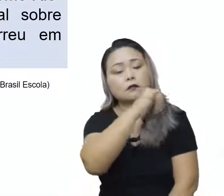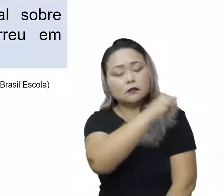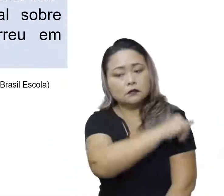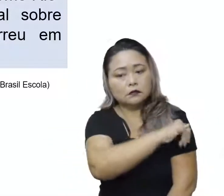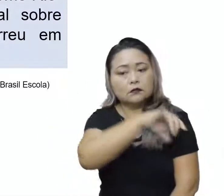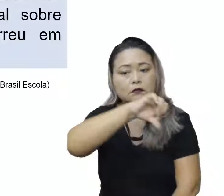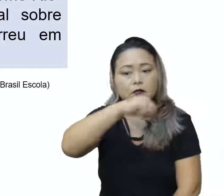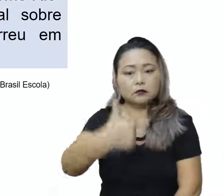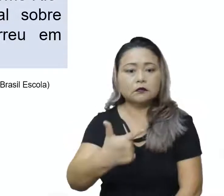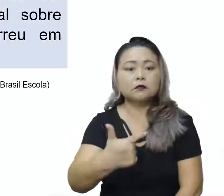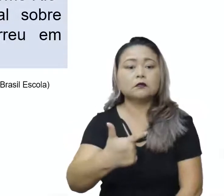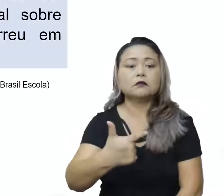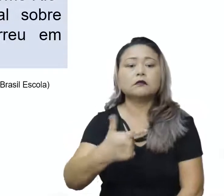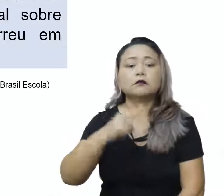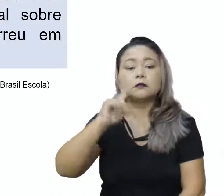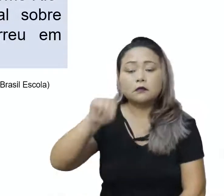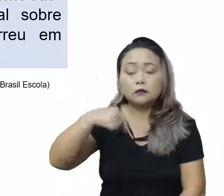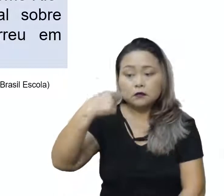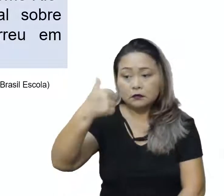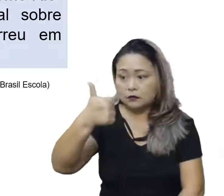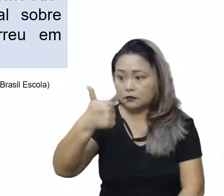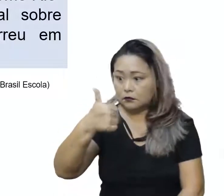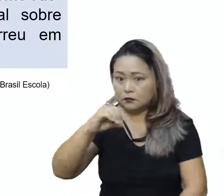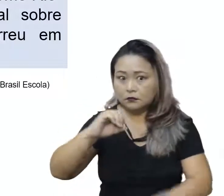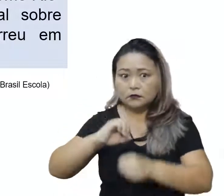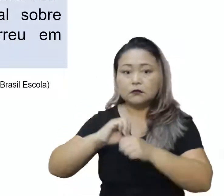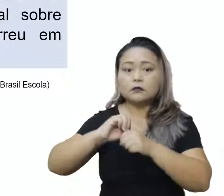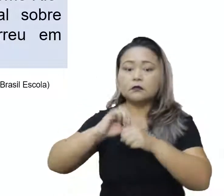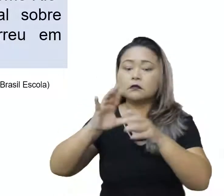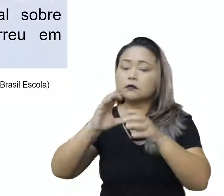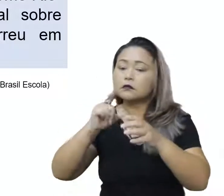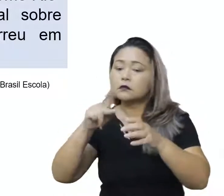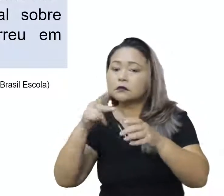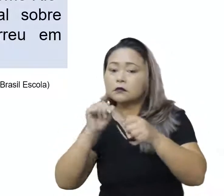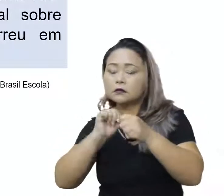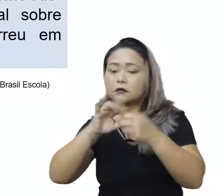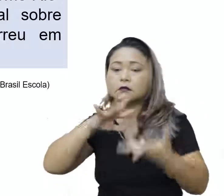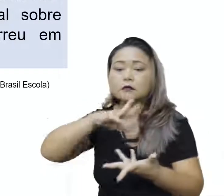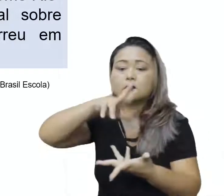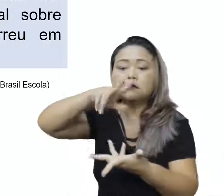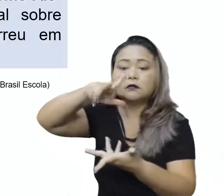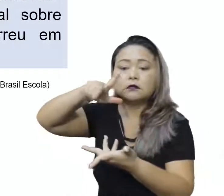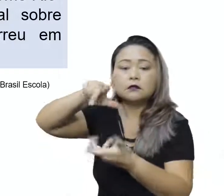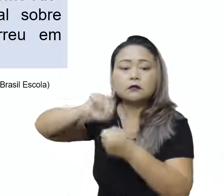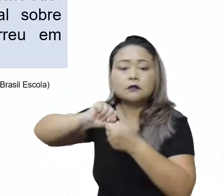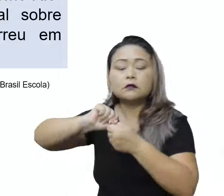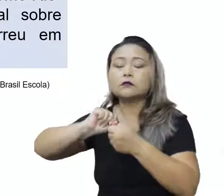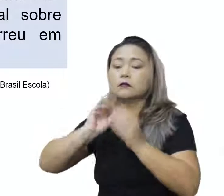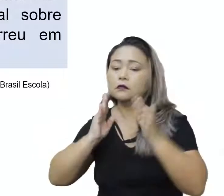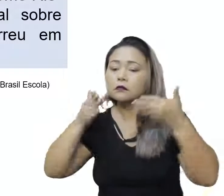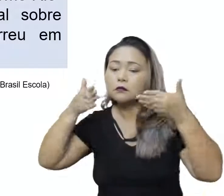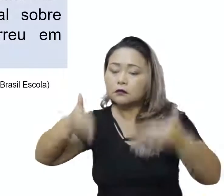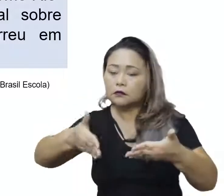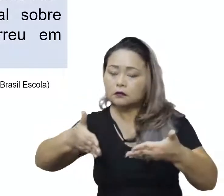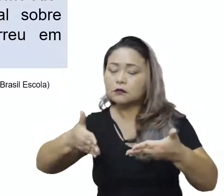como o Rio 92. E os 10 anos da Cúpula Mundial sobre Desenvolvimento Sustentável, que